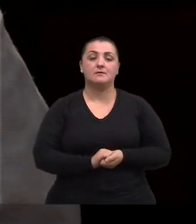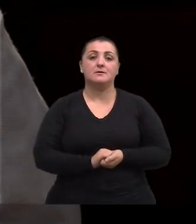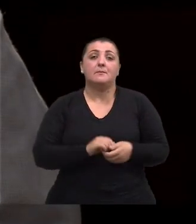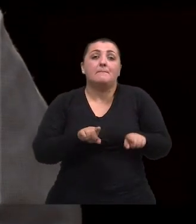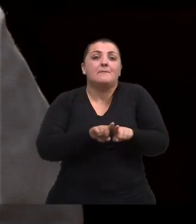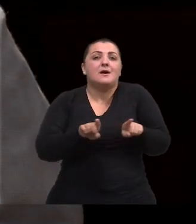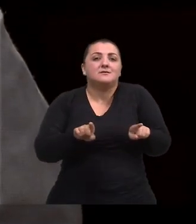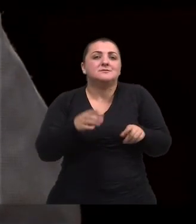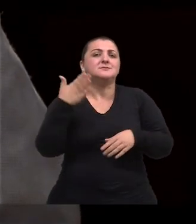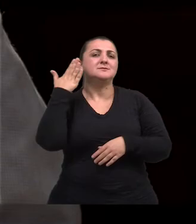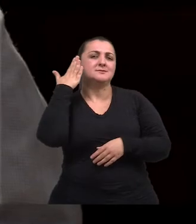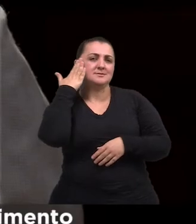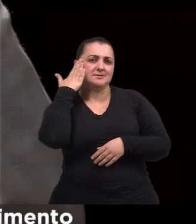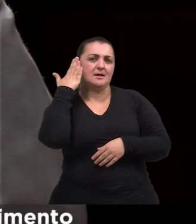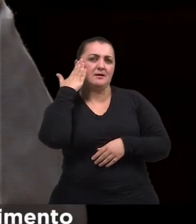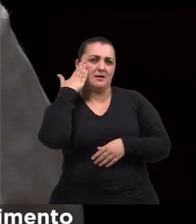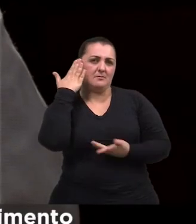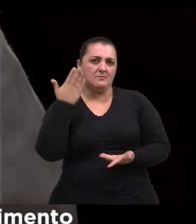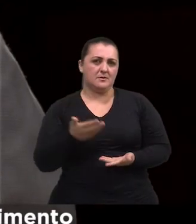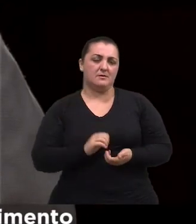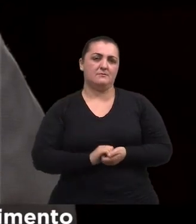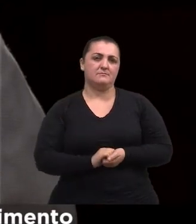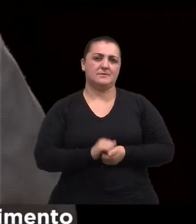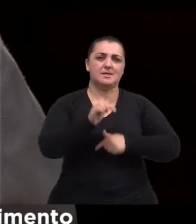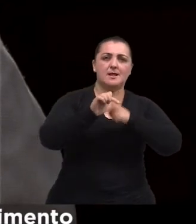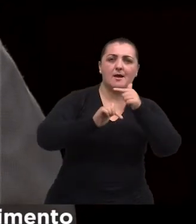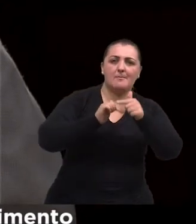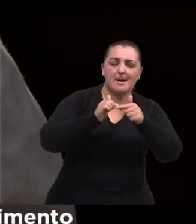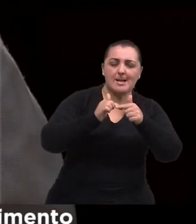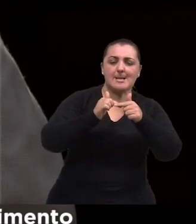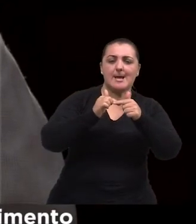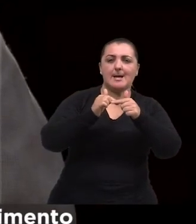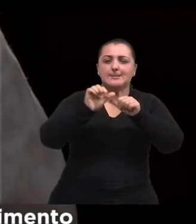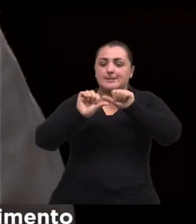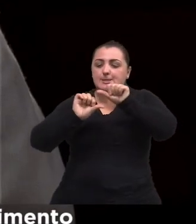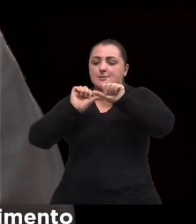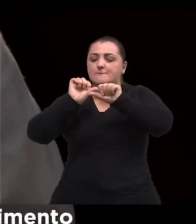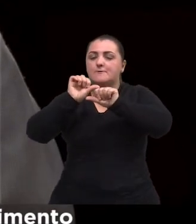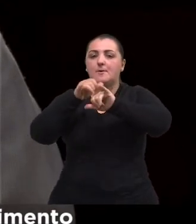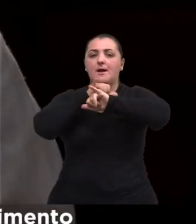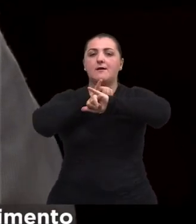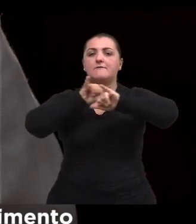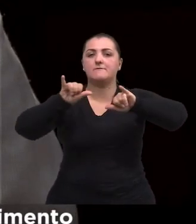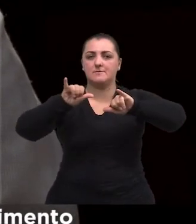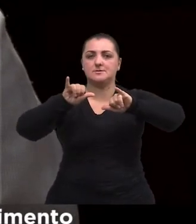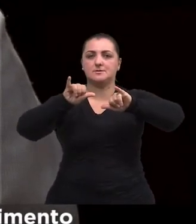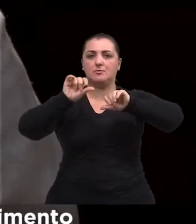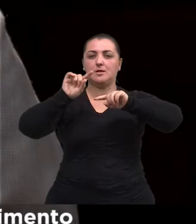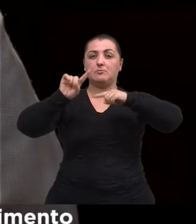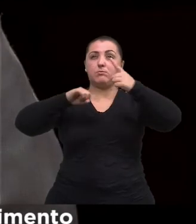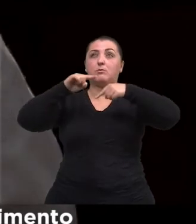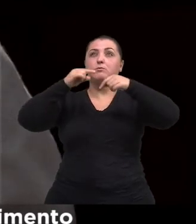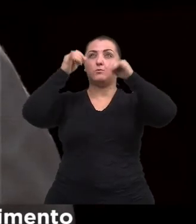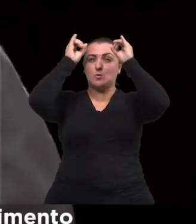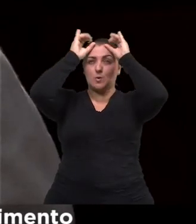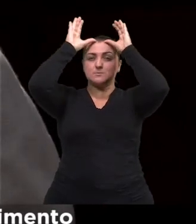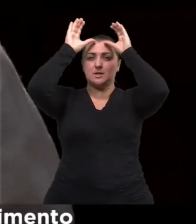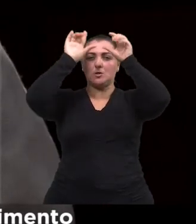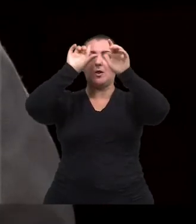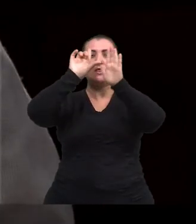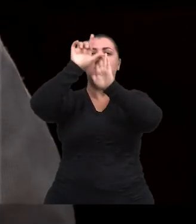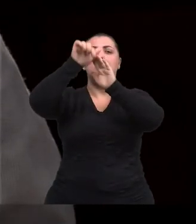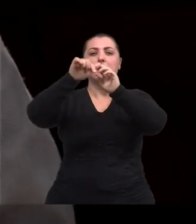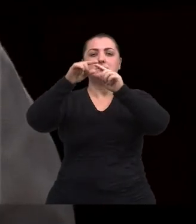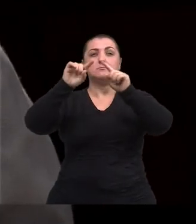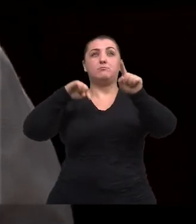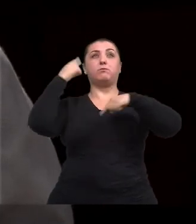informação, né? Mas saber trabalhar esta informação e transformá-la em